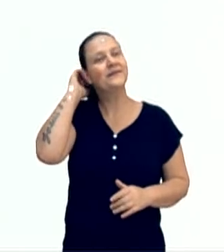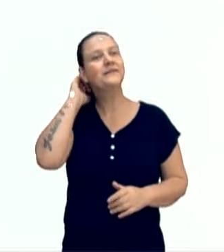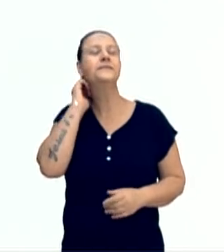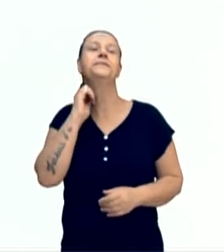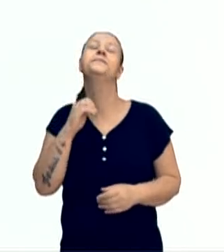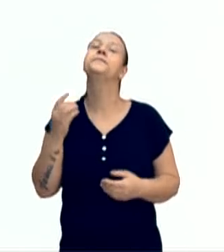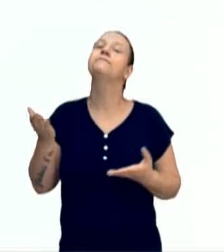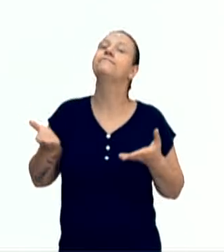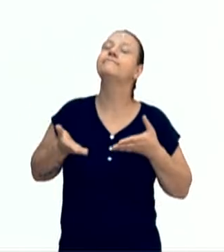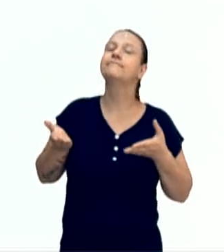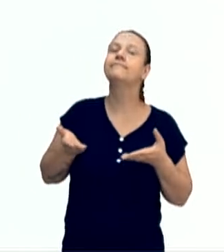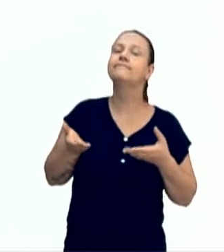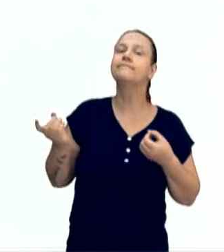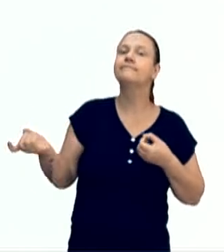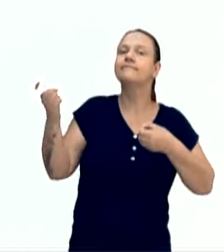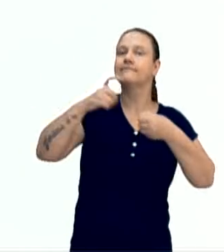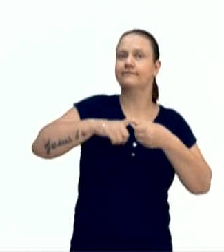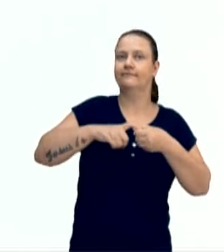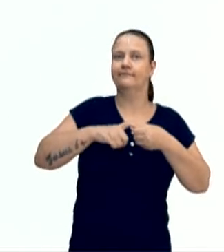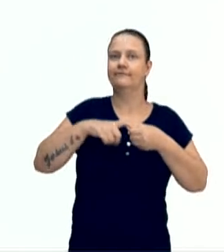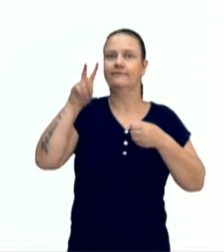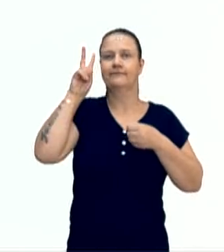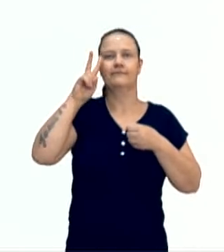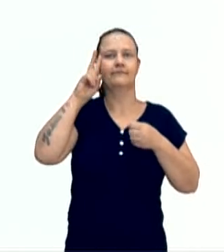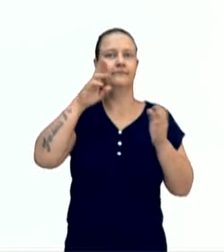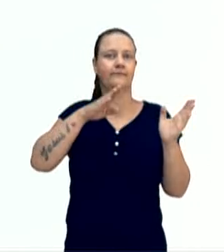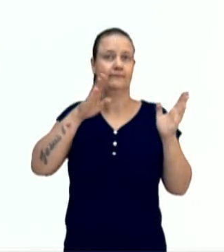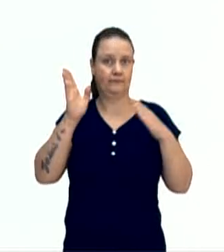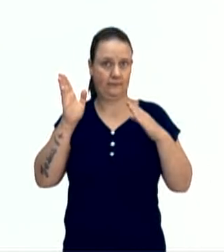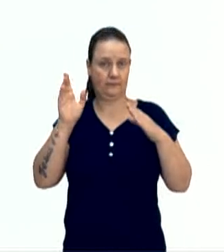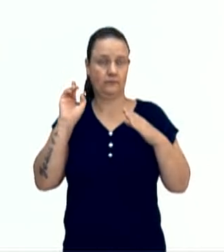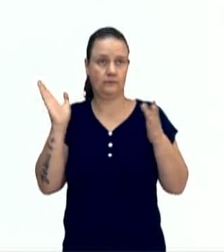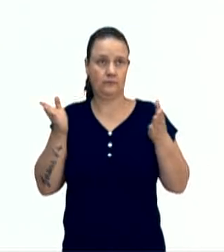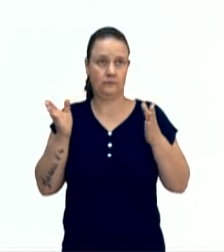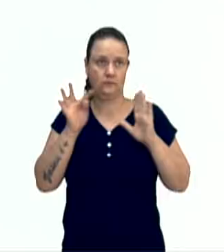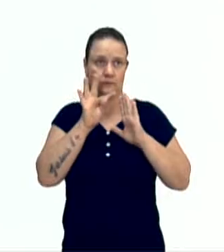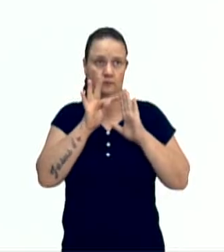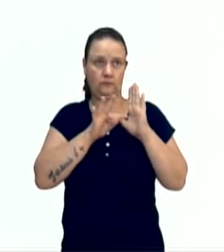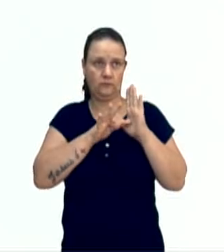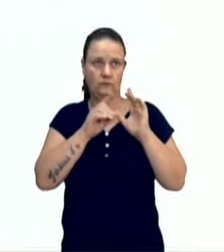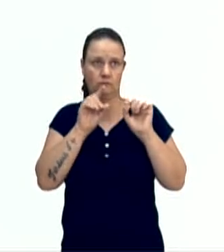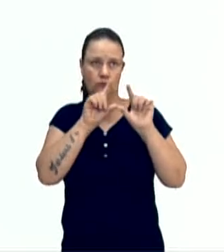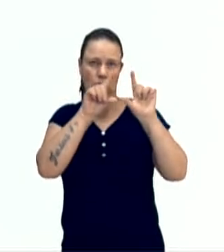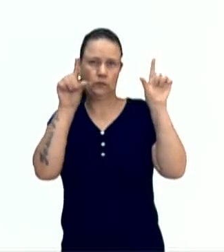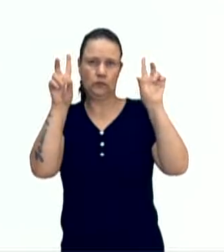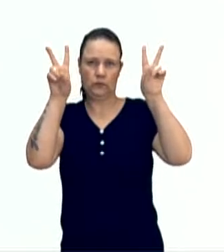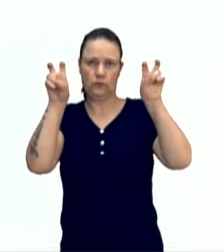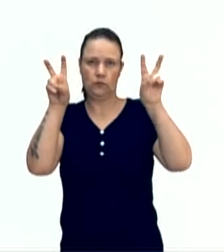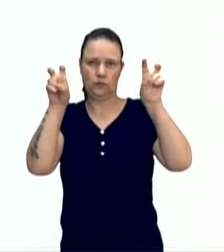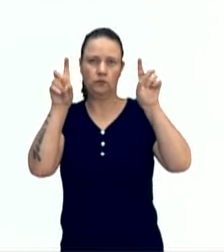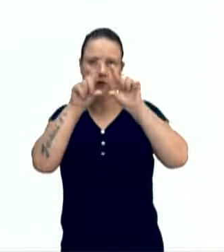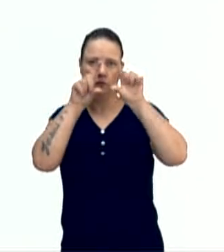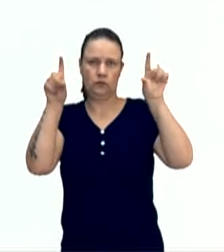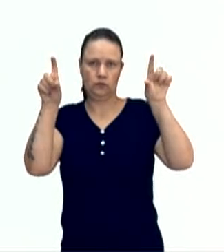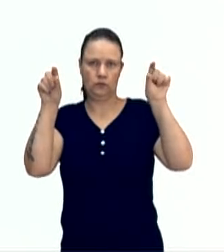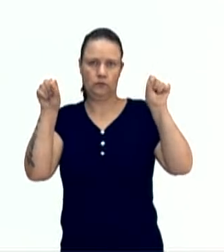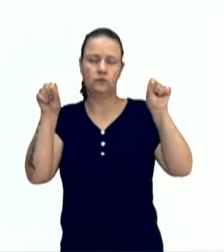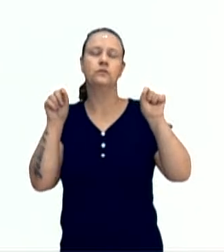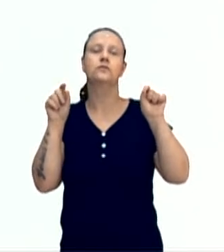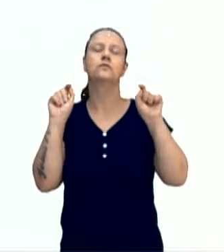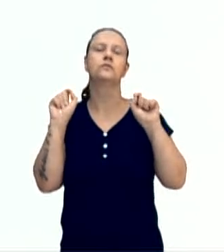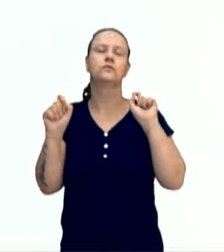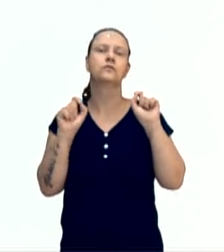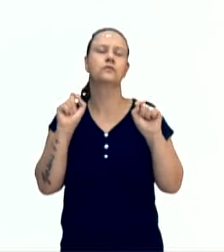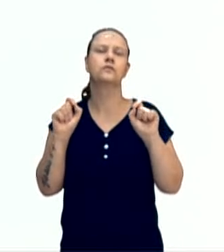vai retomar essa estrofe aqui. Um é tranquilo, o outro é nervoso, um birrento,